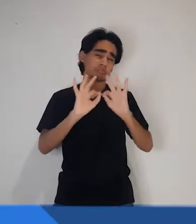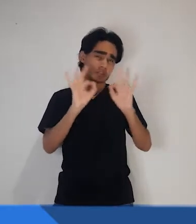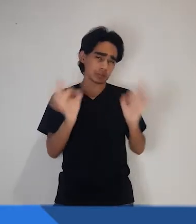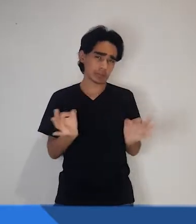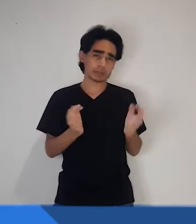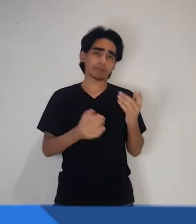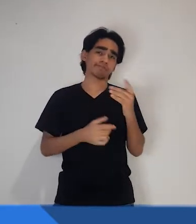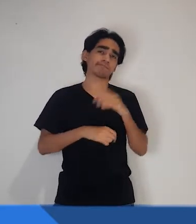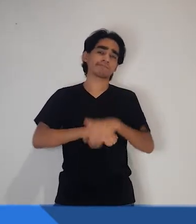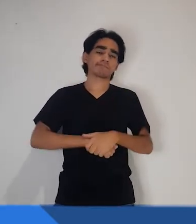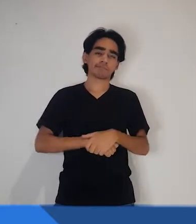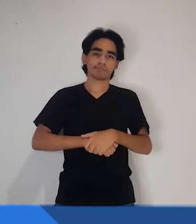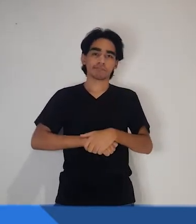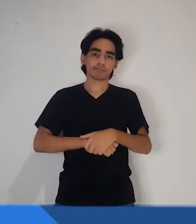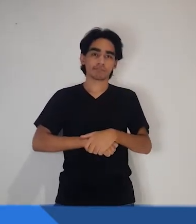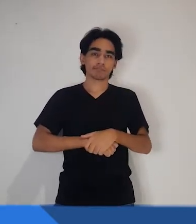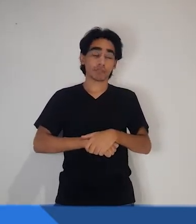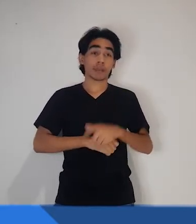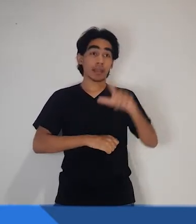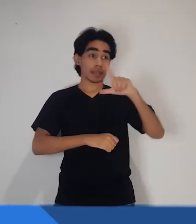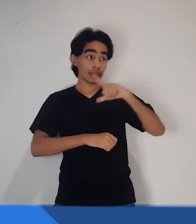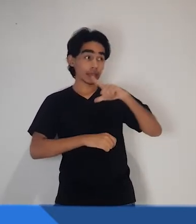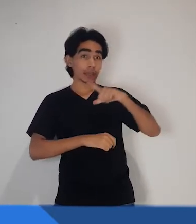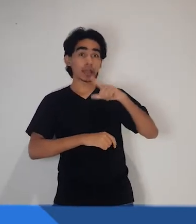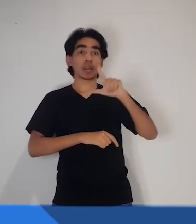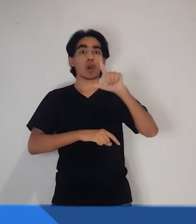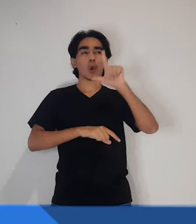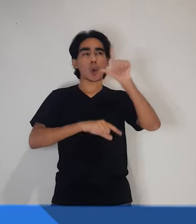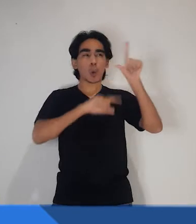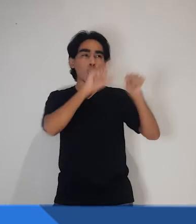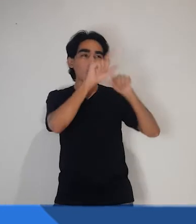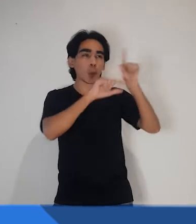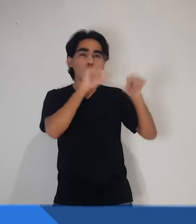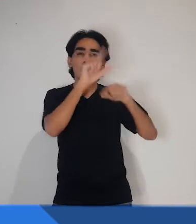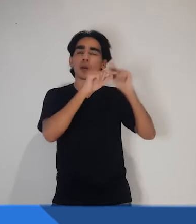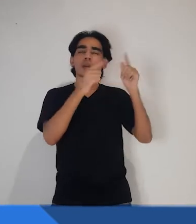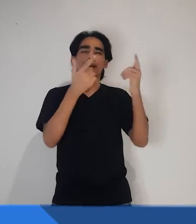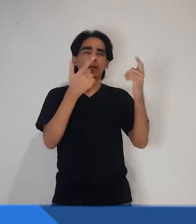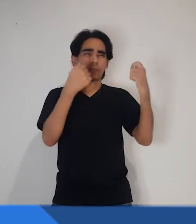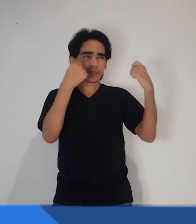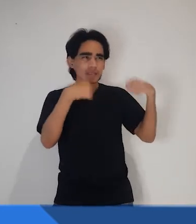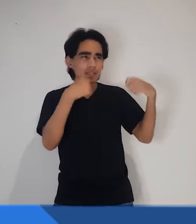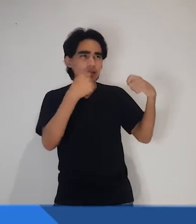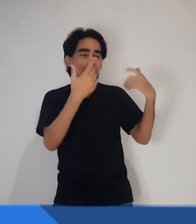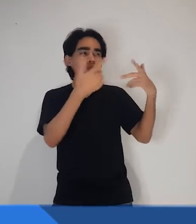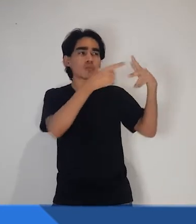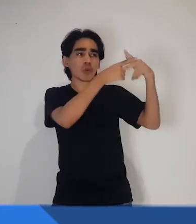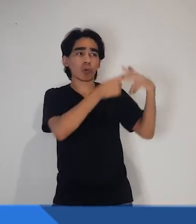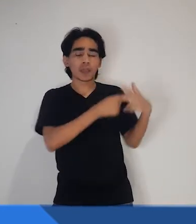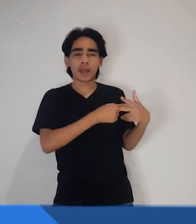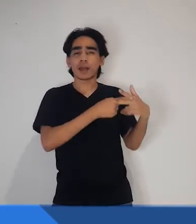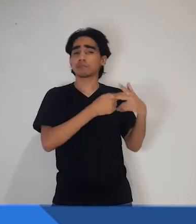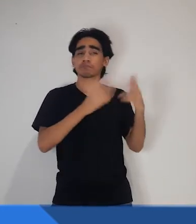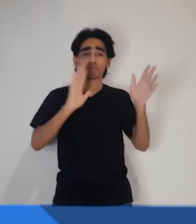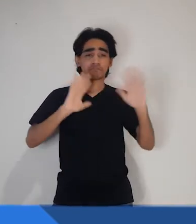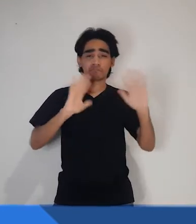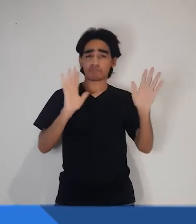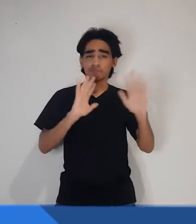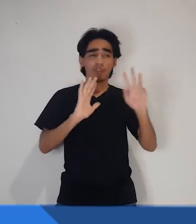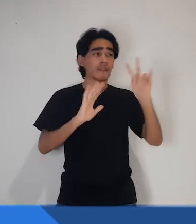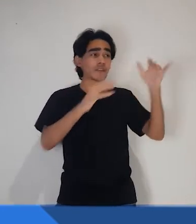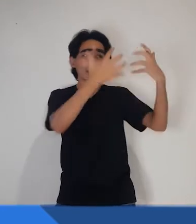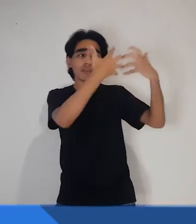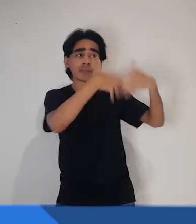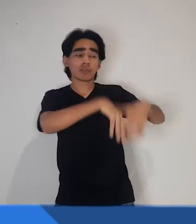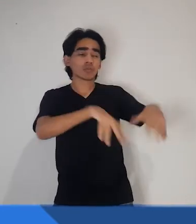basicamente isso. Nas questões de múltipla escolha, eu não preciso alterar mais nenhum parâmetro aqui. Ela já vai